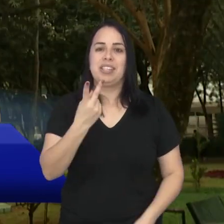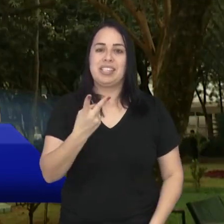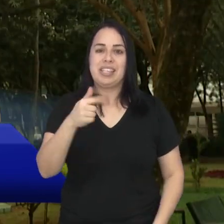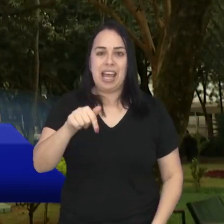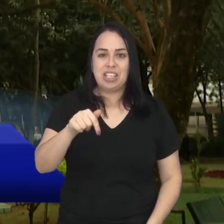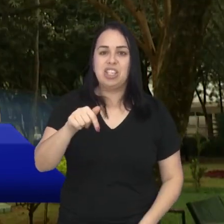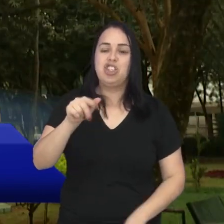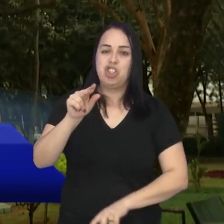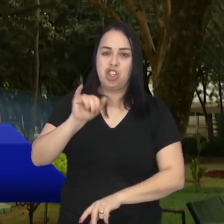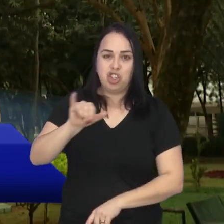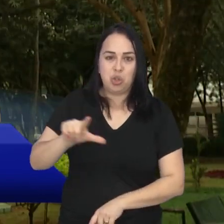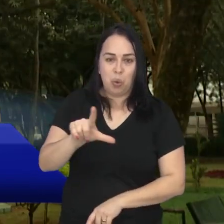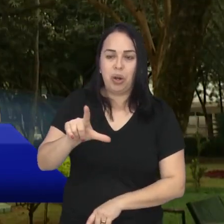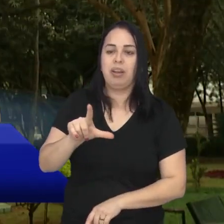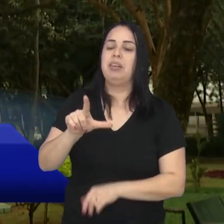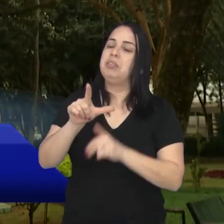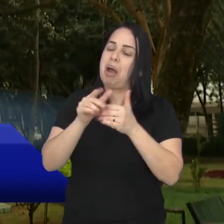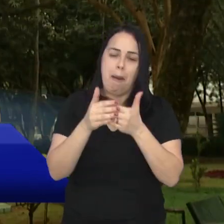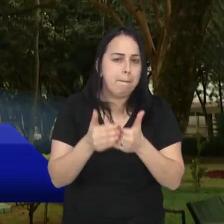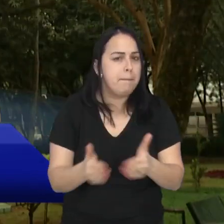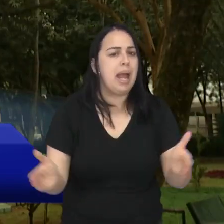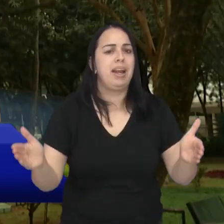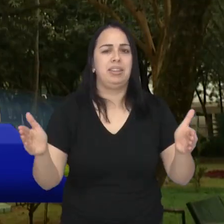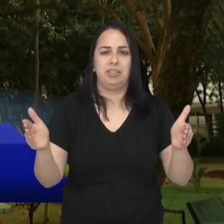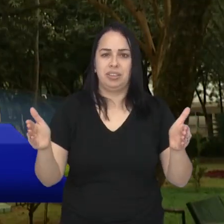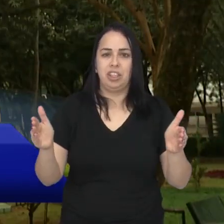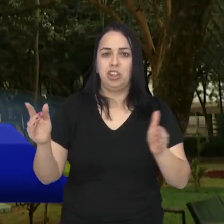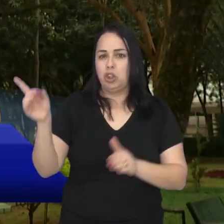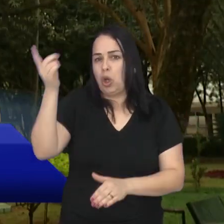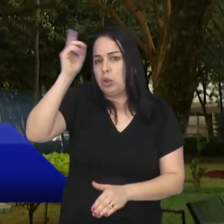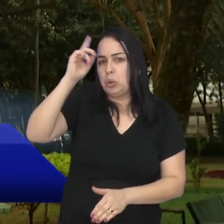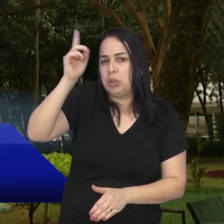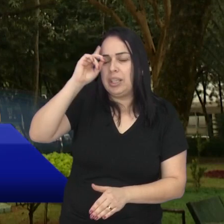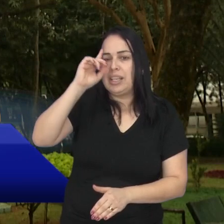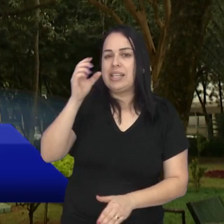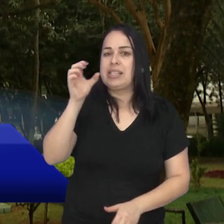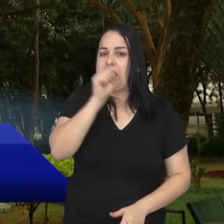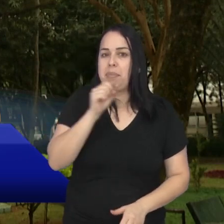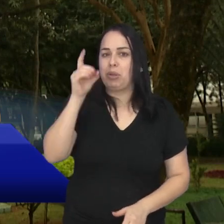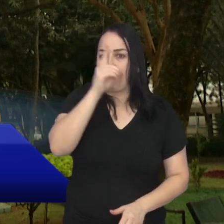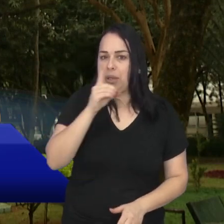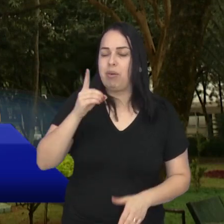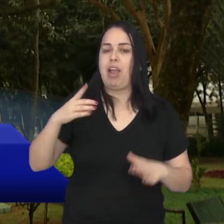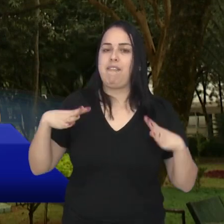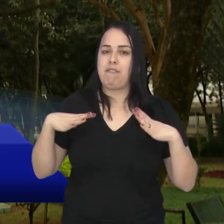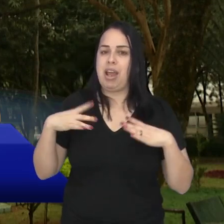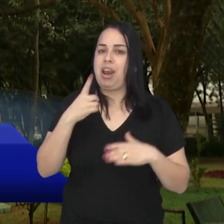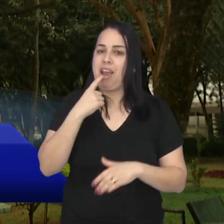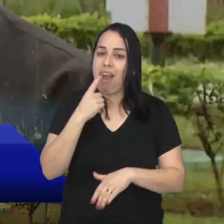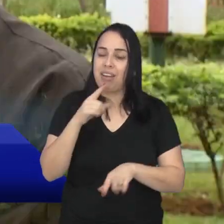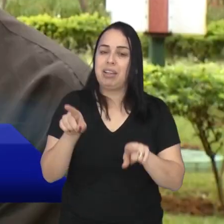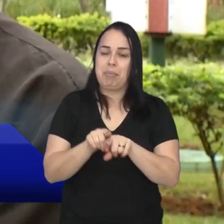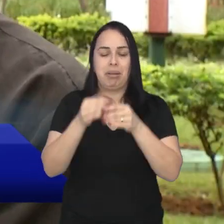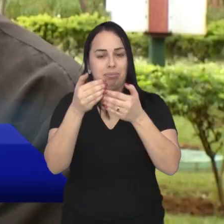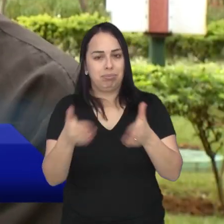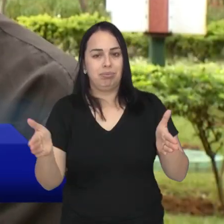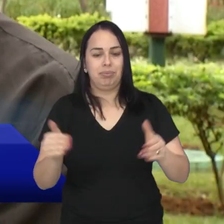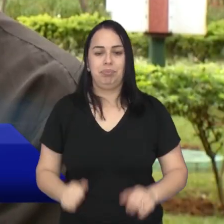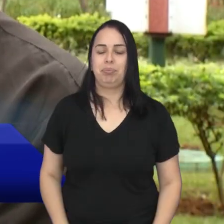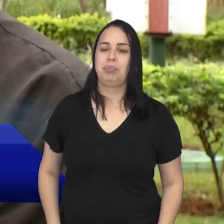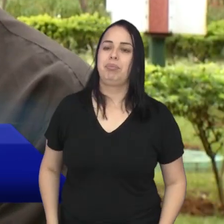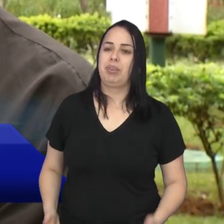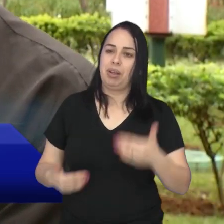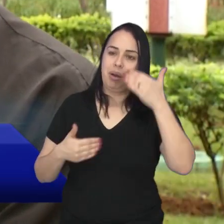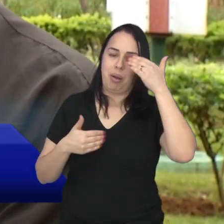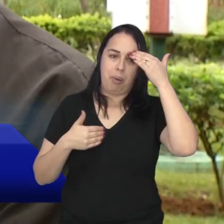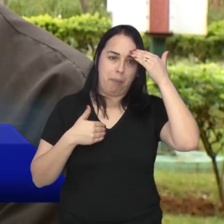do aniversário da cidade, principalmente. Sim, sim, o parque está aberto para a população todos os dias, né? Sábados, domingos e feriados, aberto para a